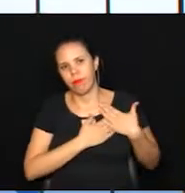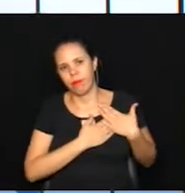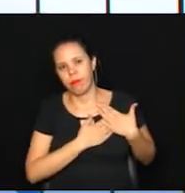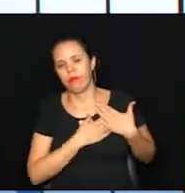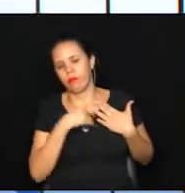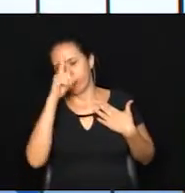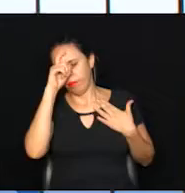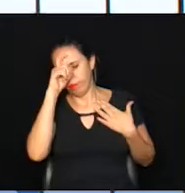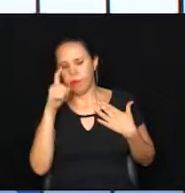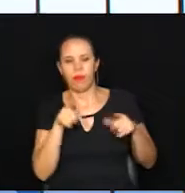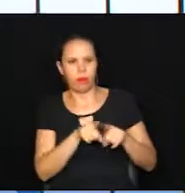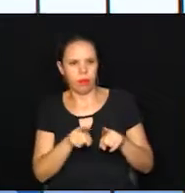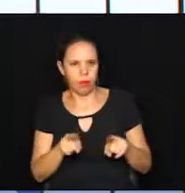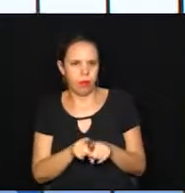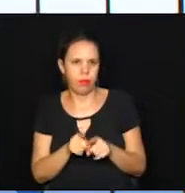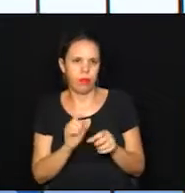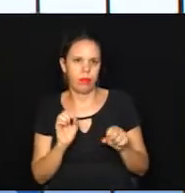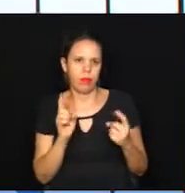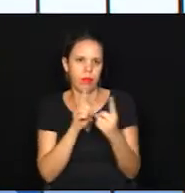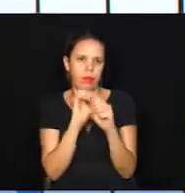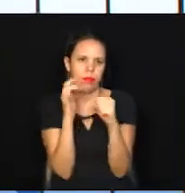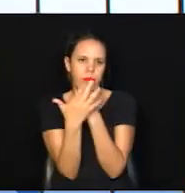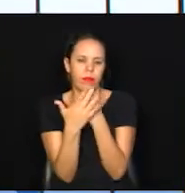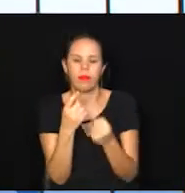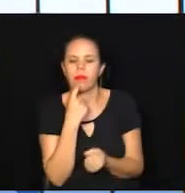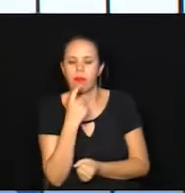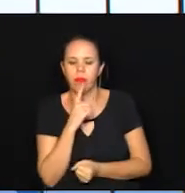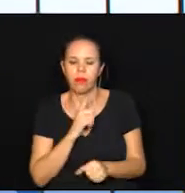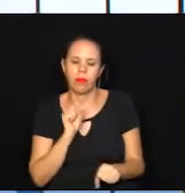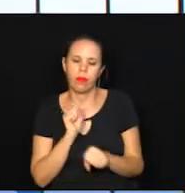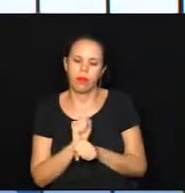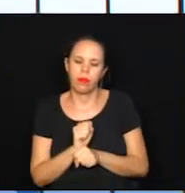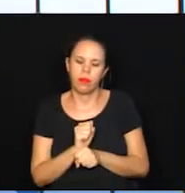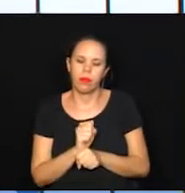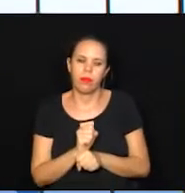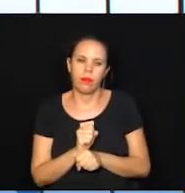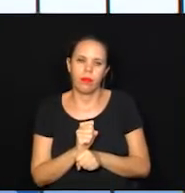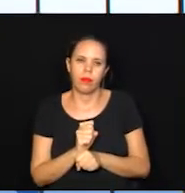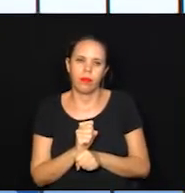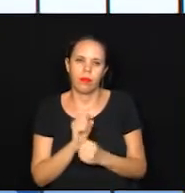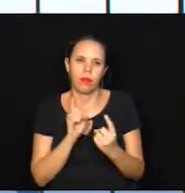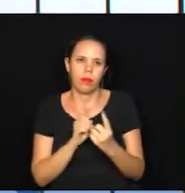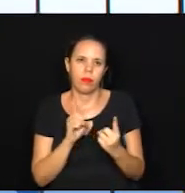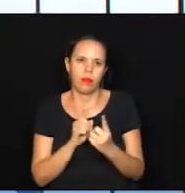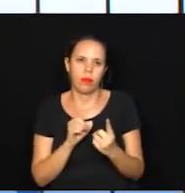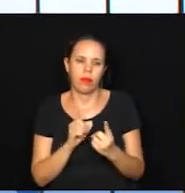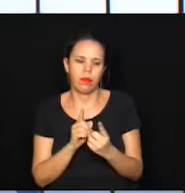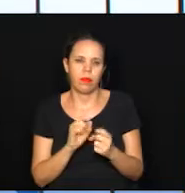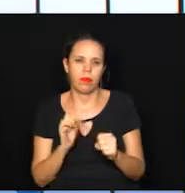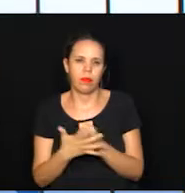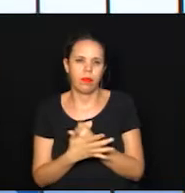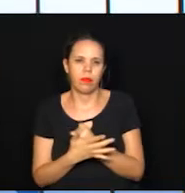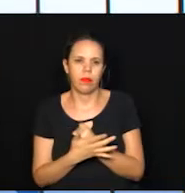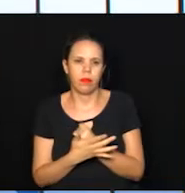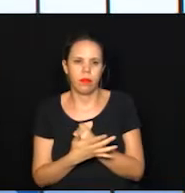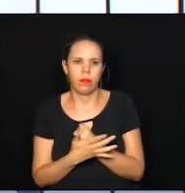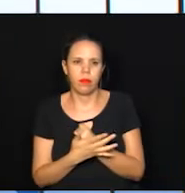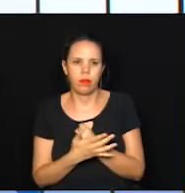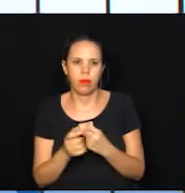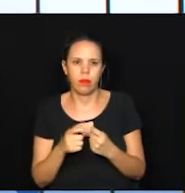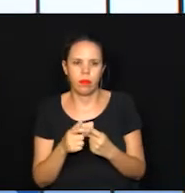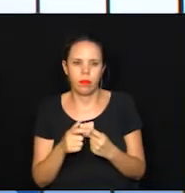para o atendimento da Covid. Então, Campinas tem essa espera para o atendimento à Covid ali no ambulatório médico